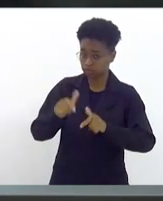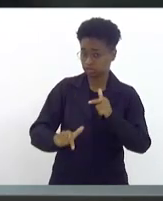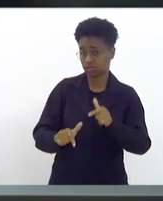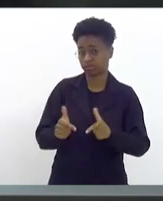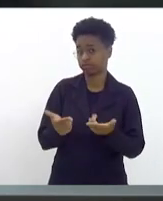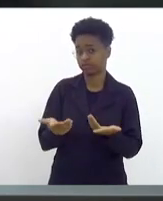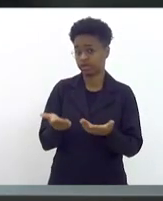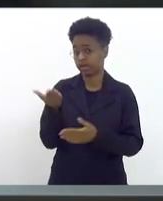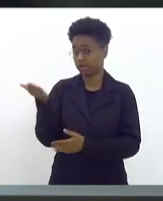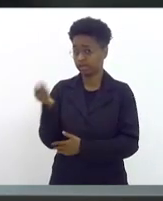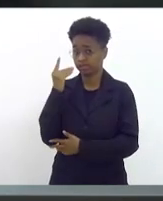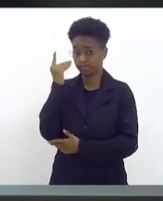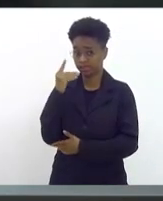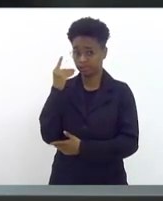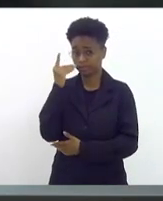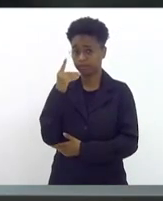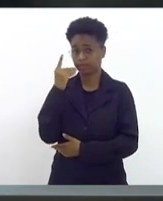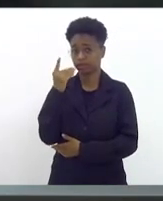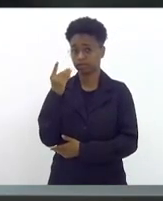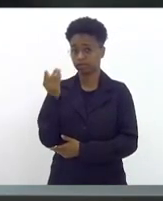o deputado